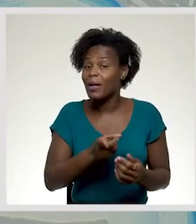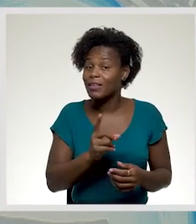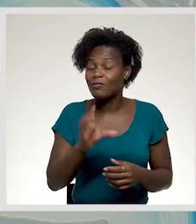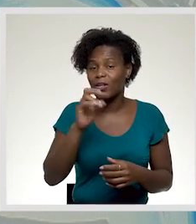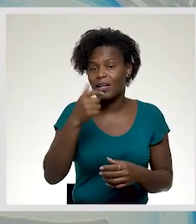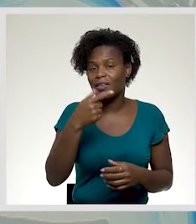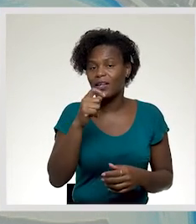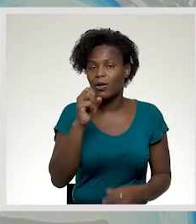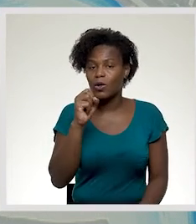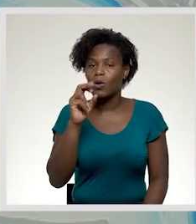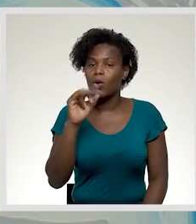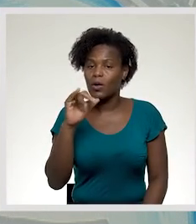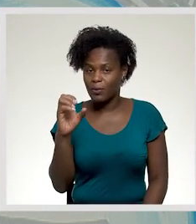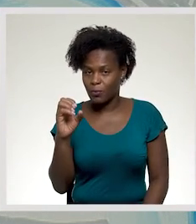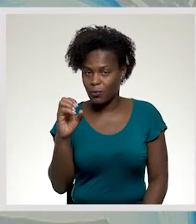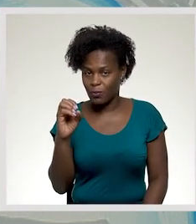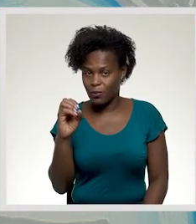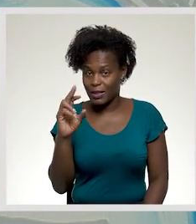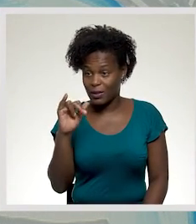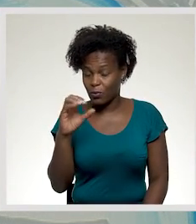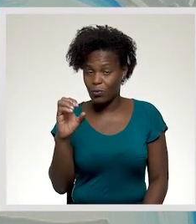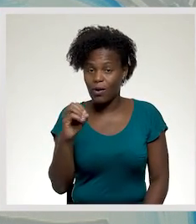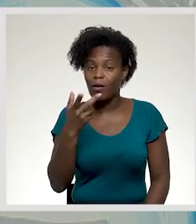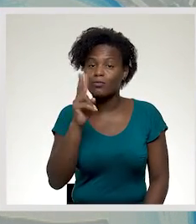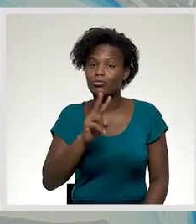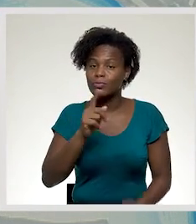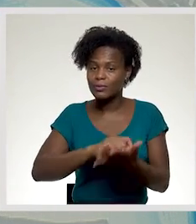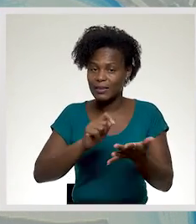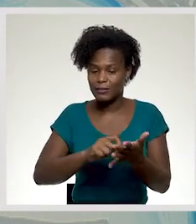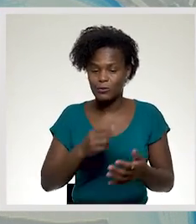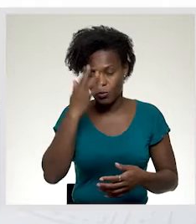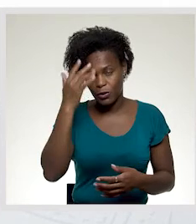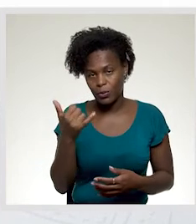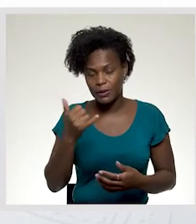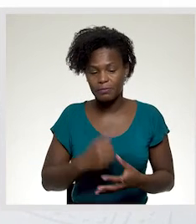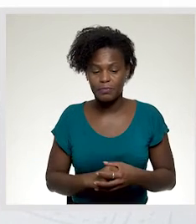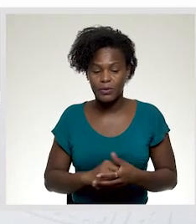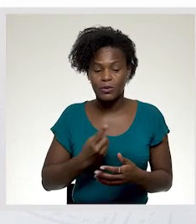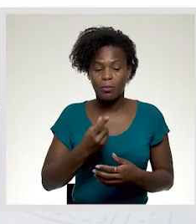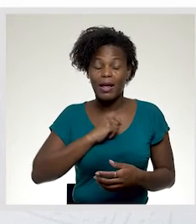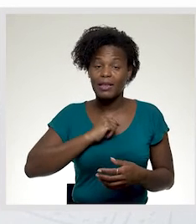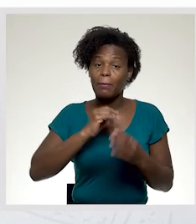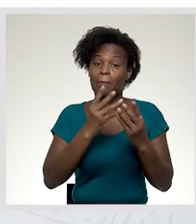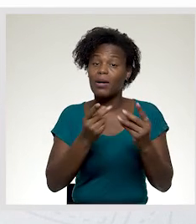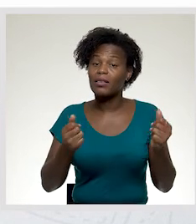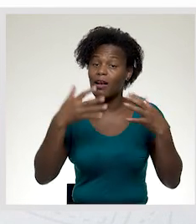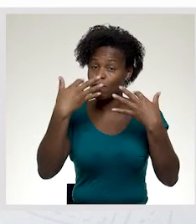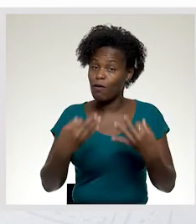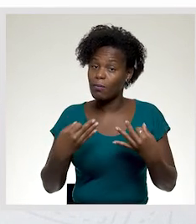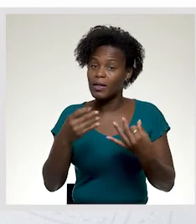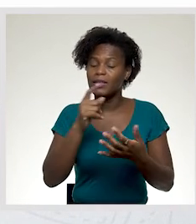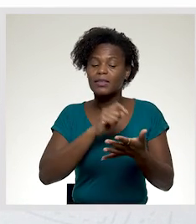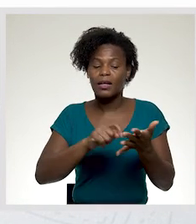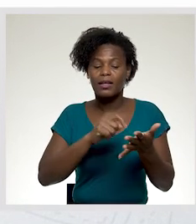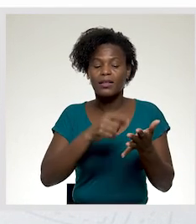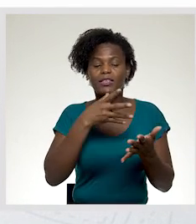imperativo categórico. Passamos agora ao segundo exercício. Sobre a ética material e formal,